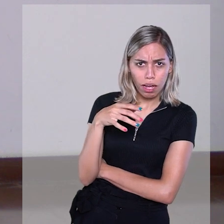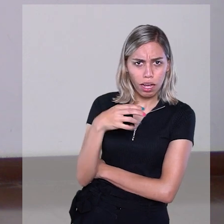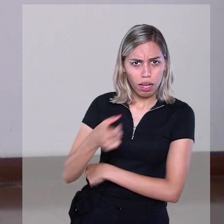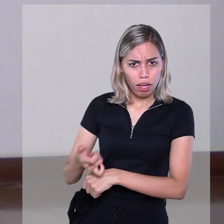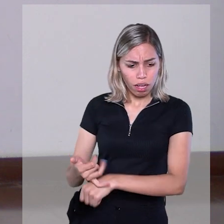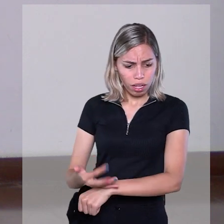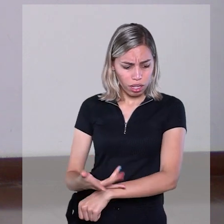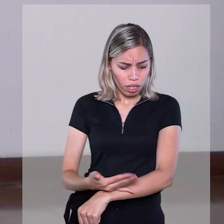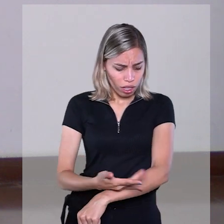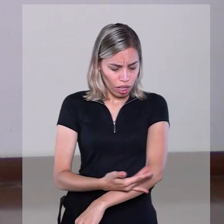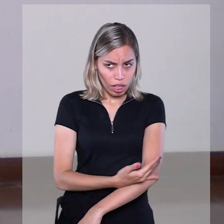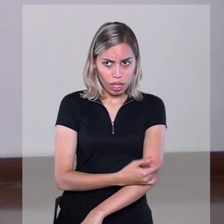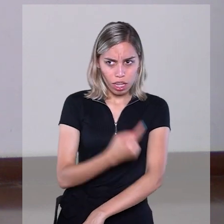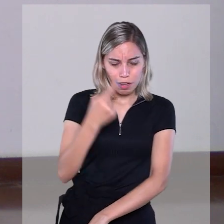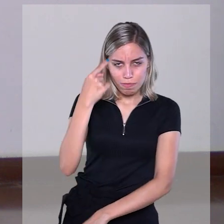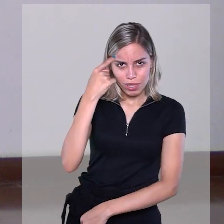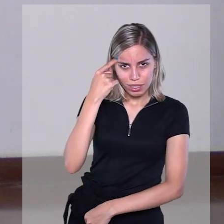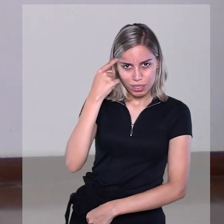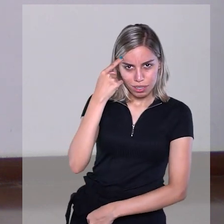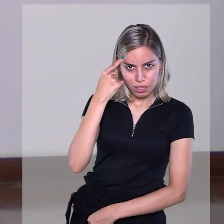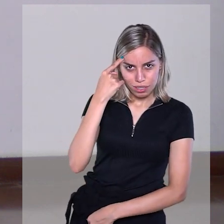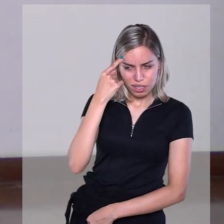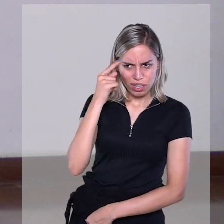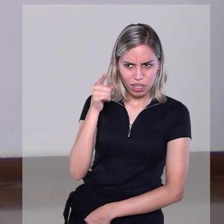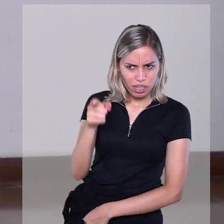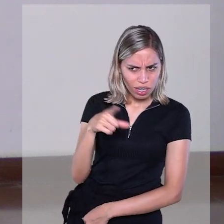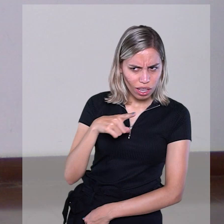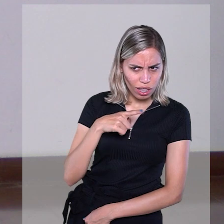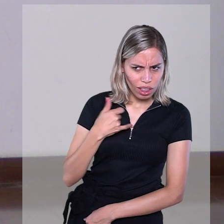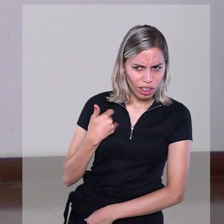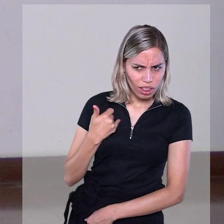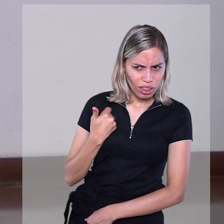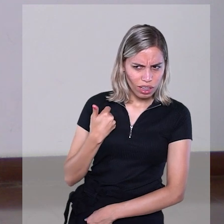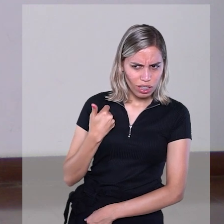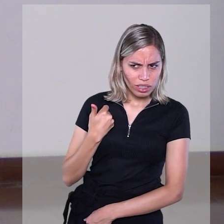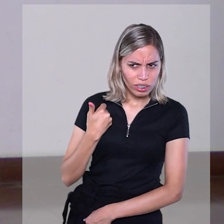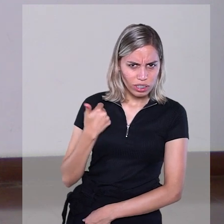18 anos e ser informado de que você nunca mais vai enxergar de um olho.